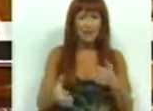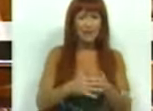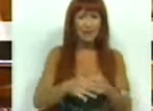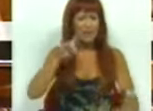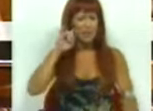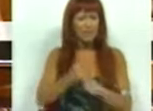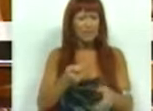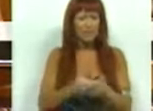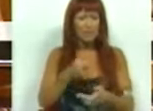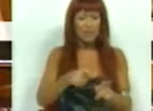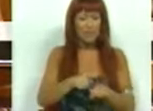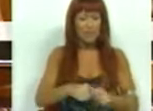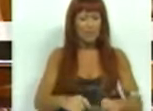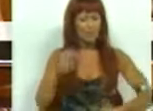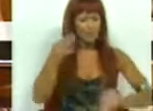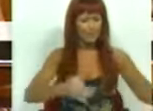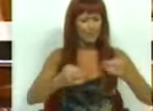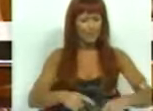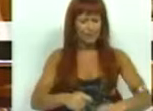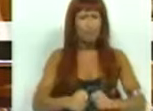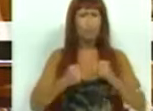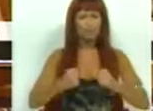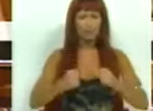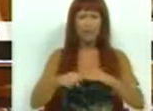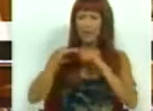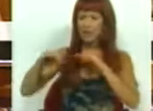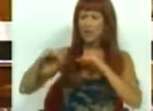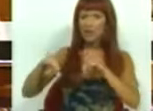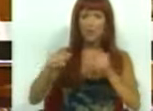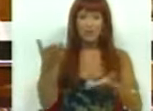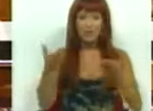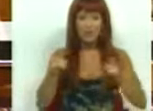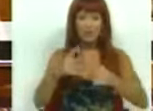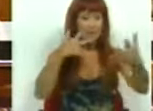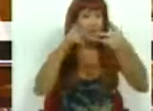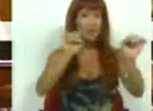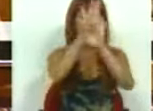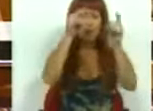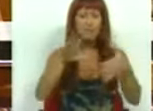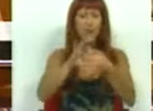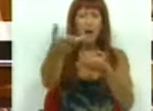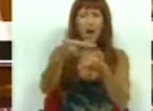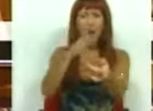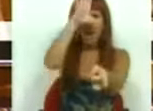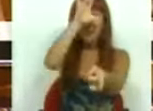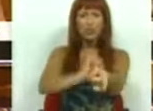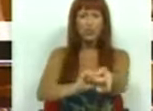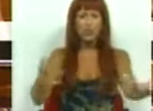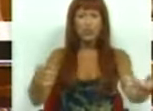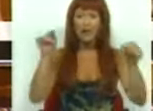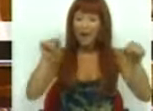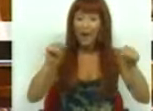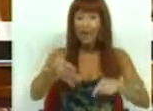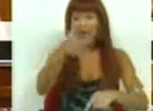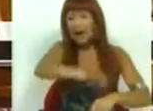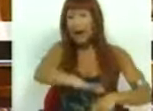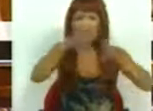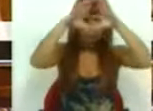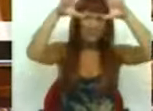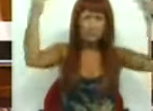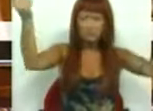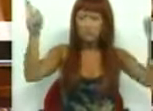assim um enquadramento jurídico robusto, sustentado, equilibrado e transparente, nomeadamente na sua relação com o Estado. Estes